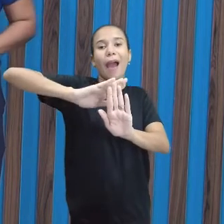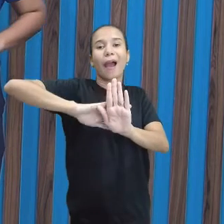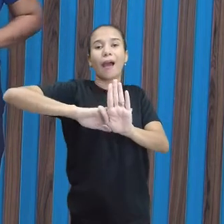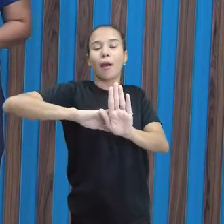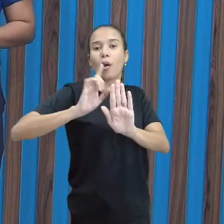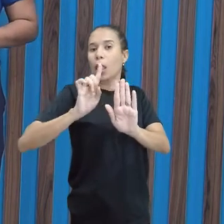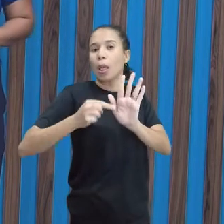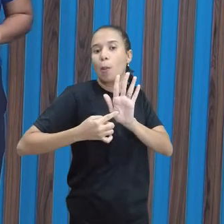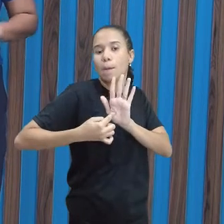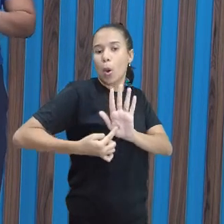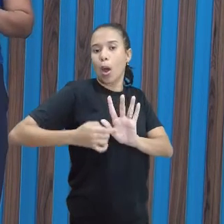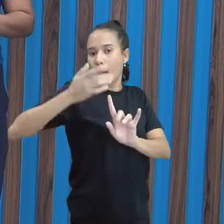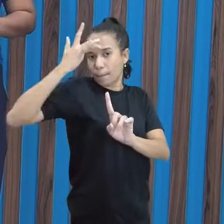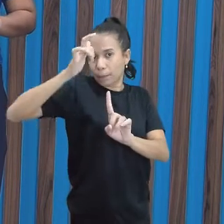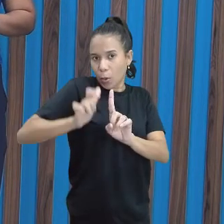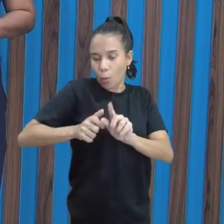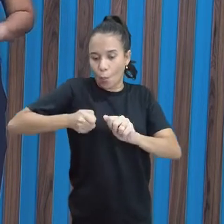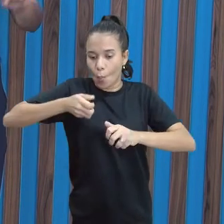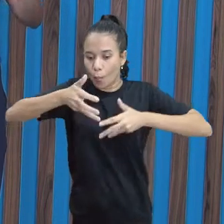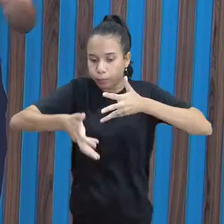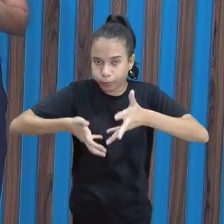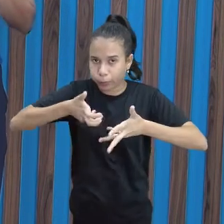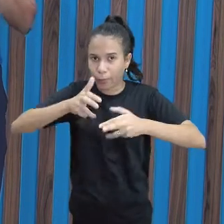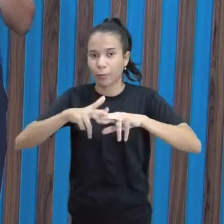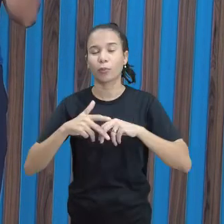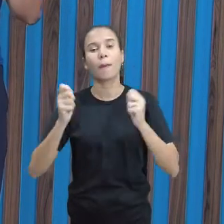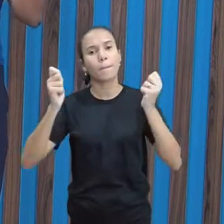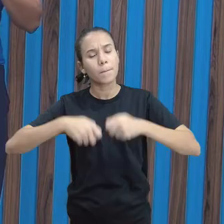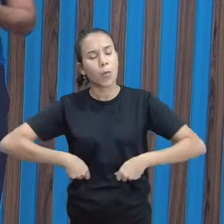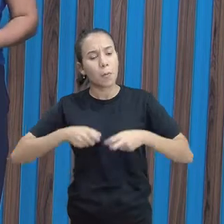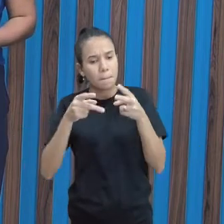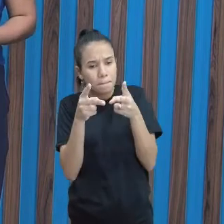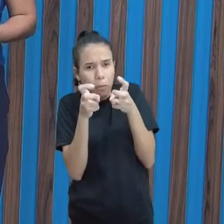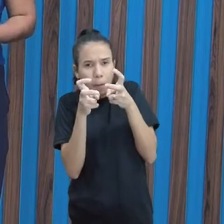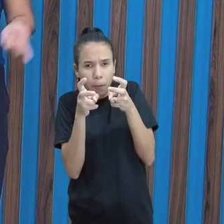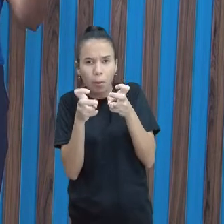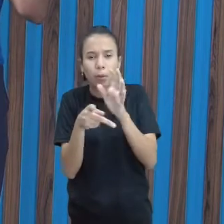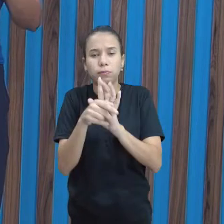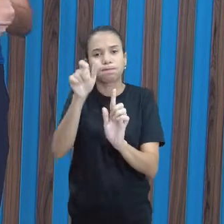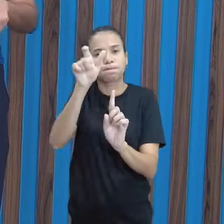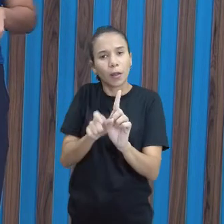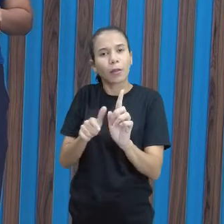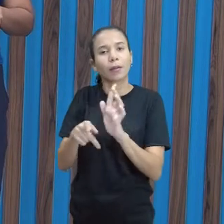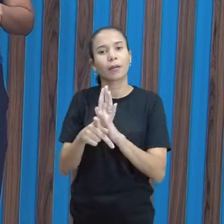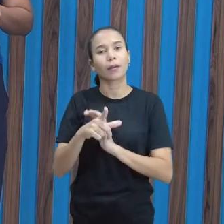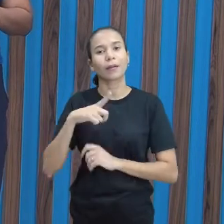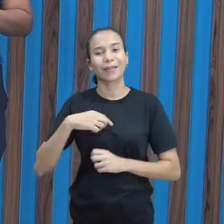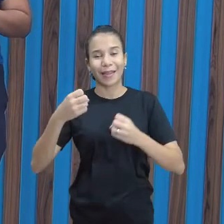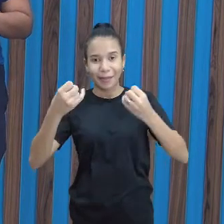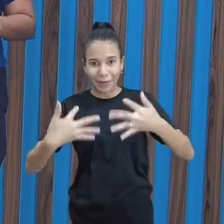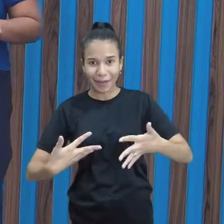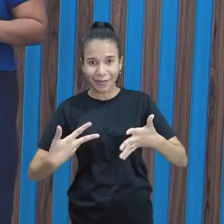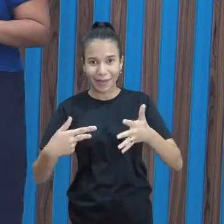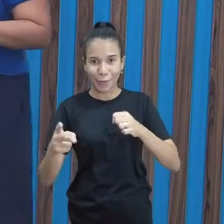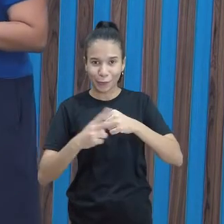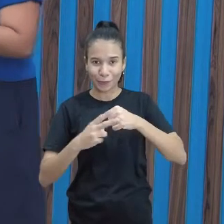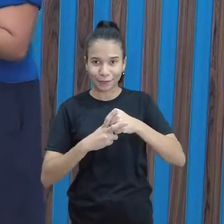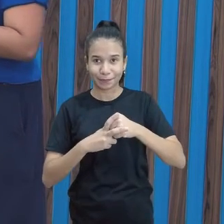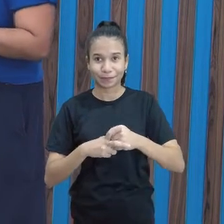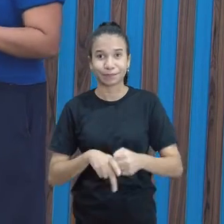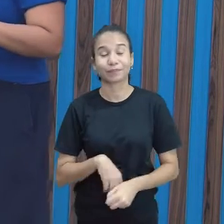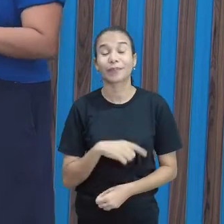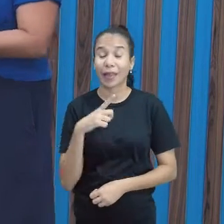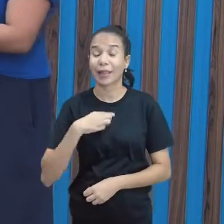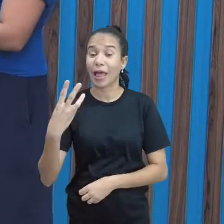que não aparece na oração. Então, a gente consegue descobrir o sujeito pelas desinências. Lembram disso? Já a